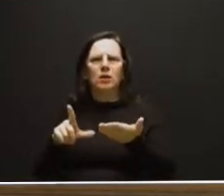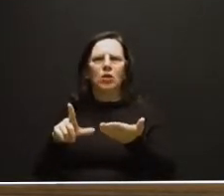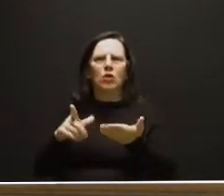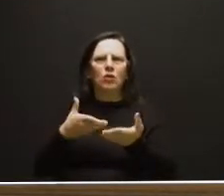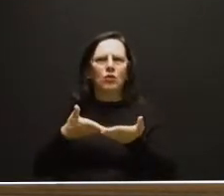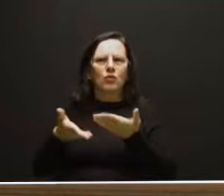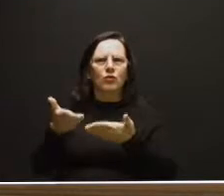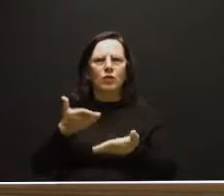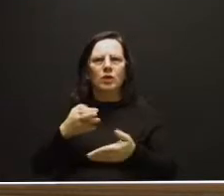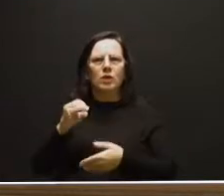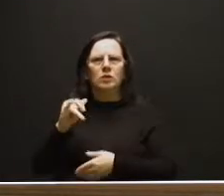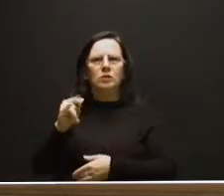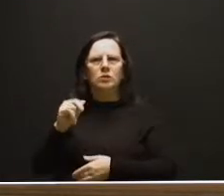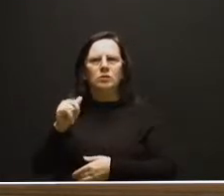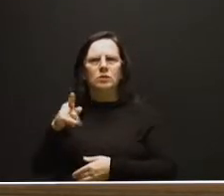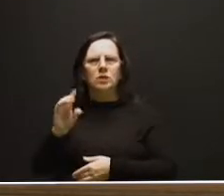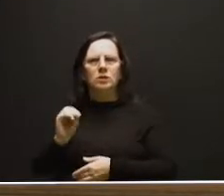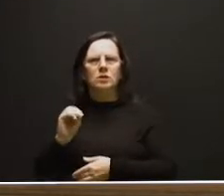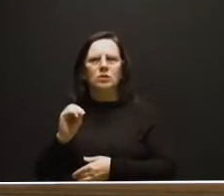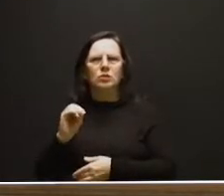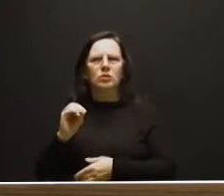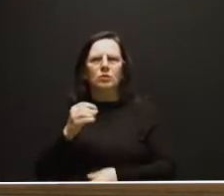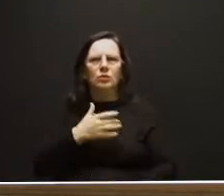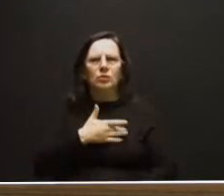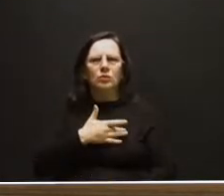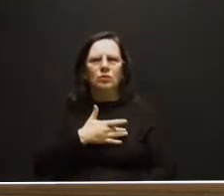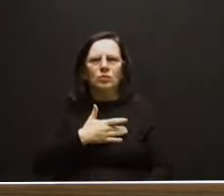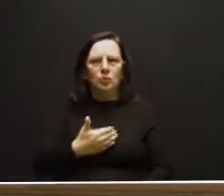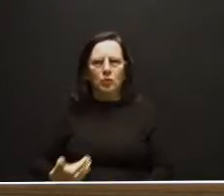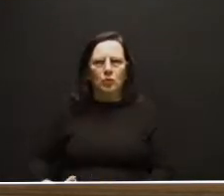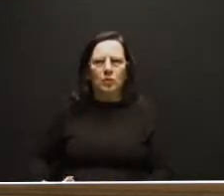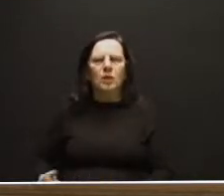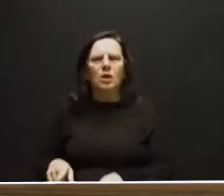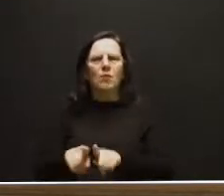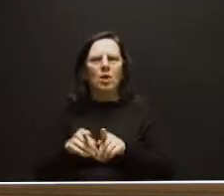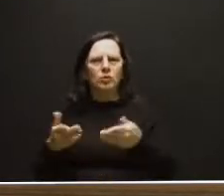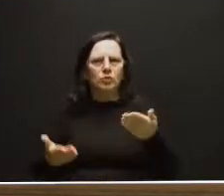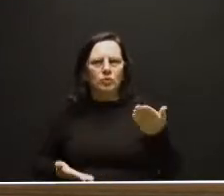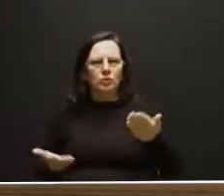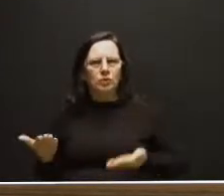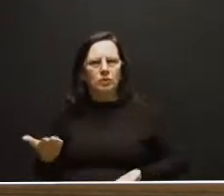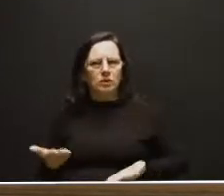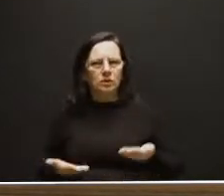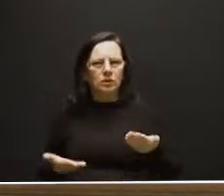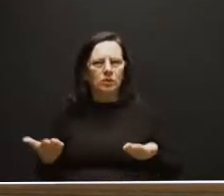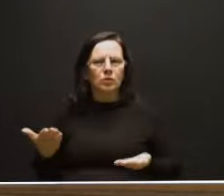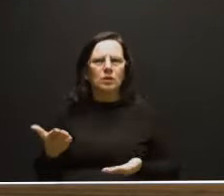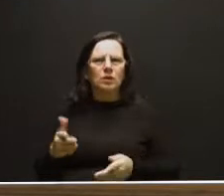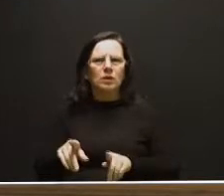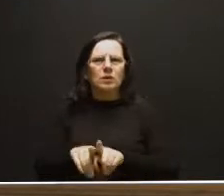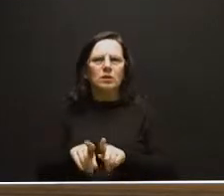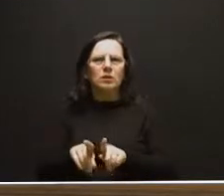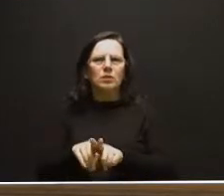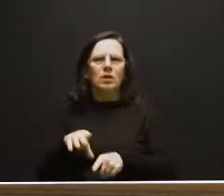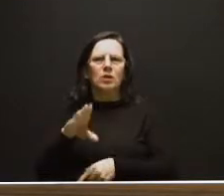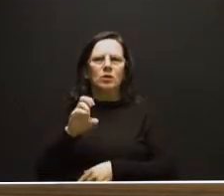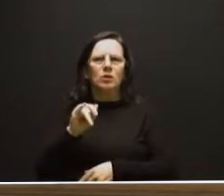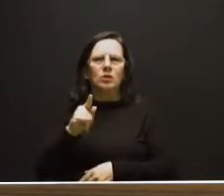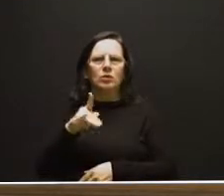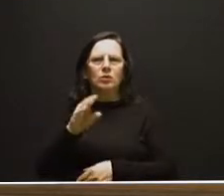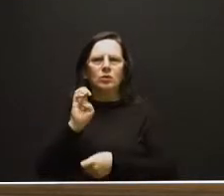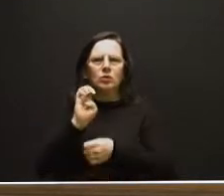e estruturação da administração pública mais especificamente os servidores e órgãos do poder executivo